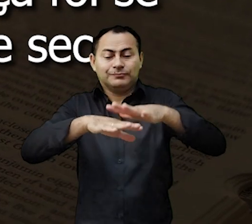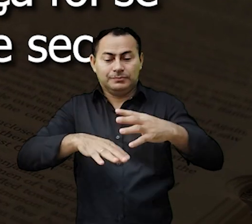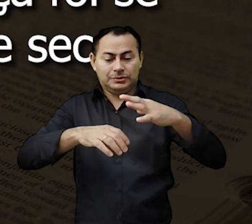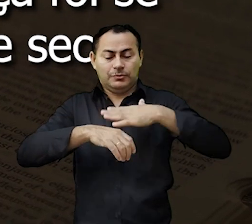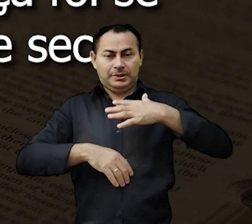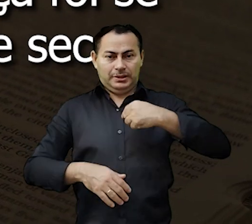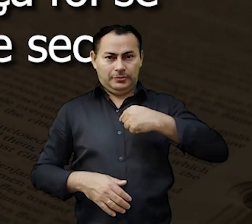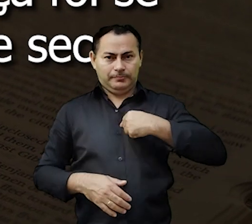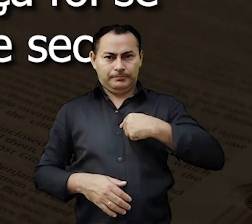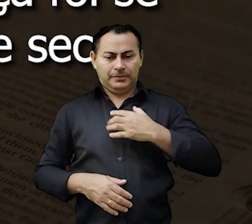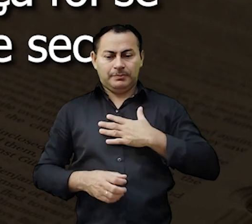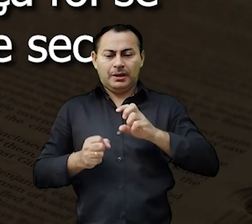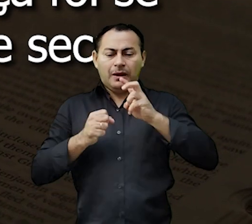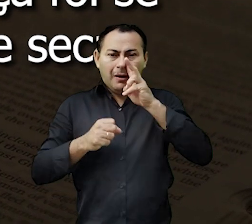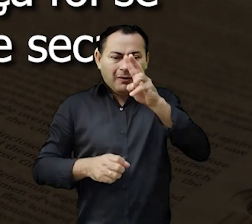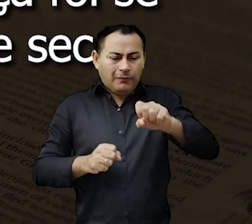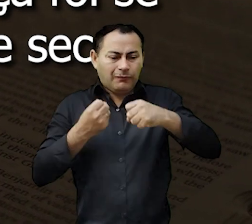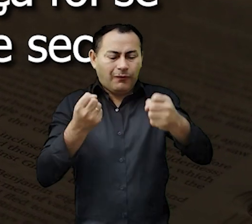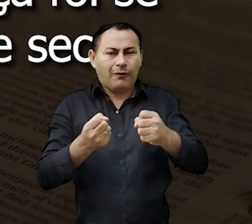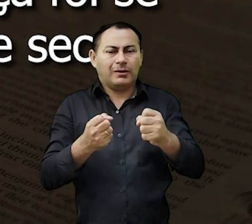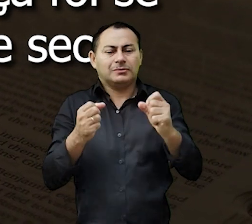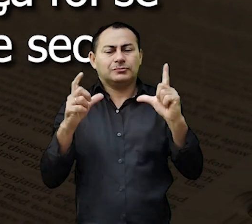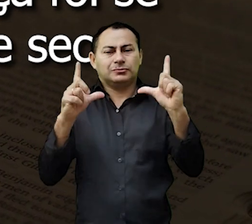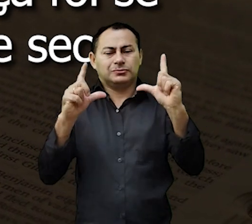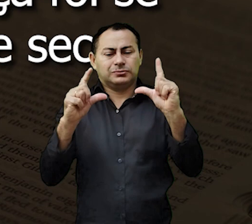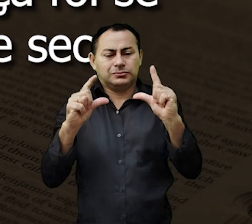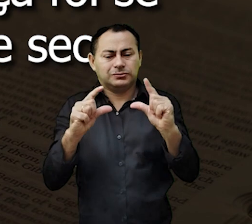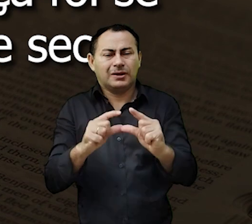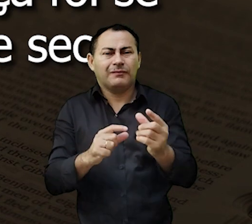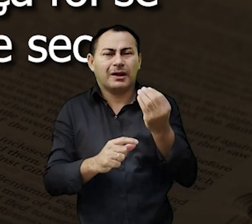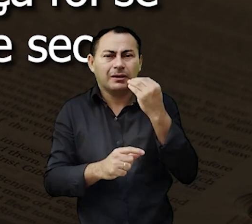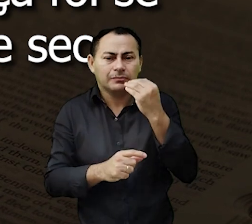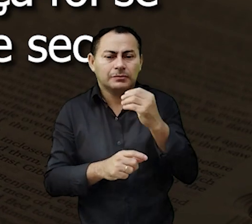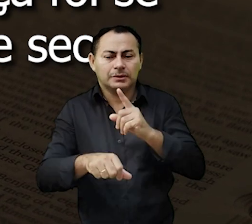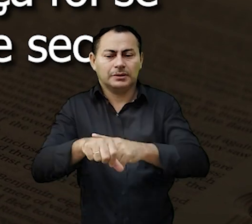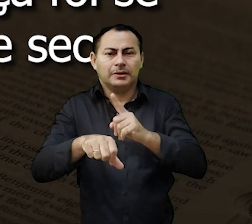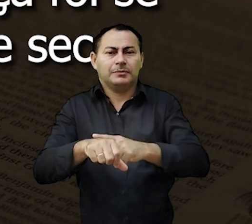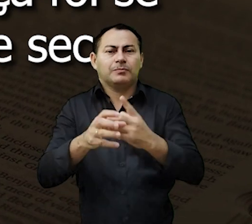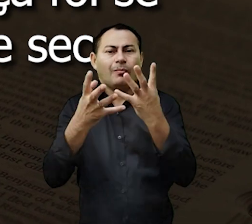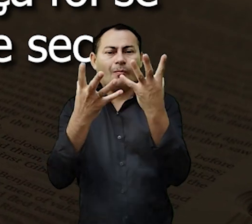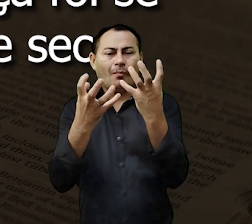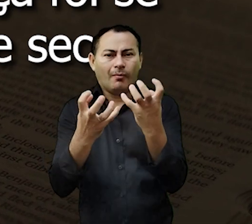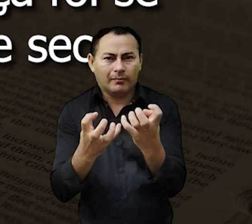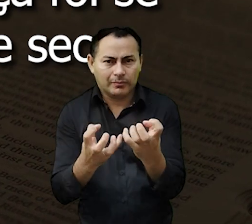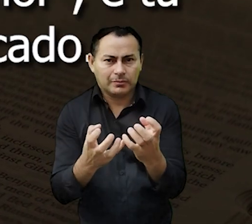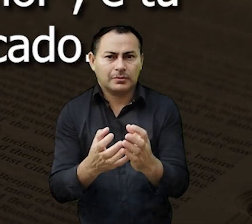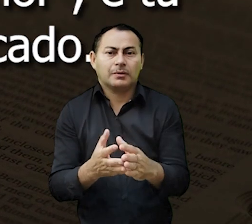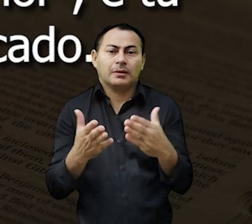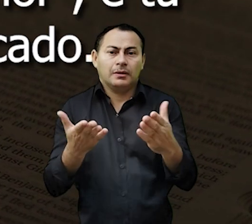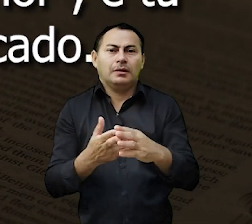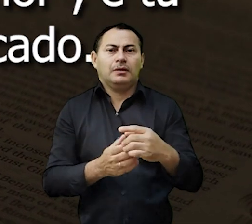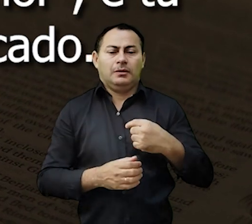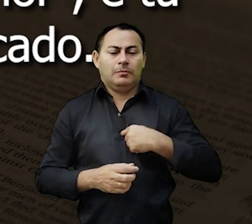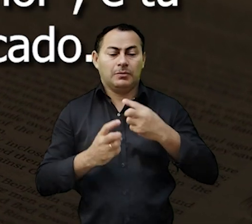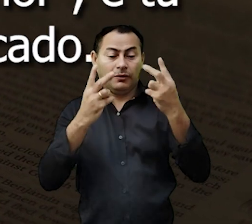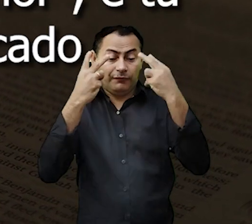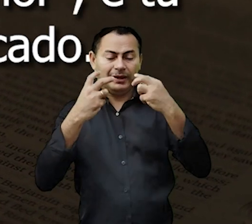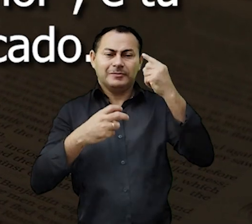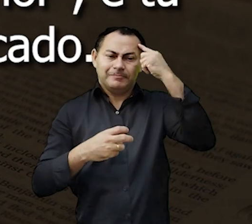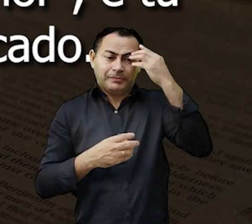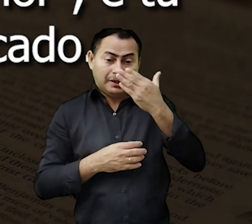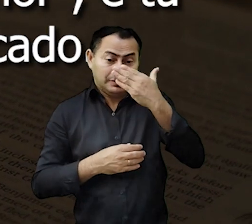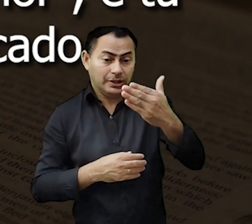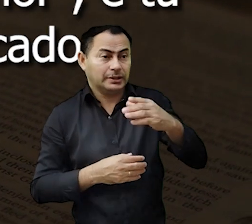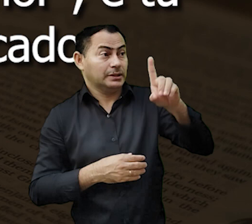sobre mim. Minhas forças foram se esgotando como em tempo de seca. Então reconheci diante